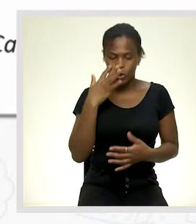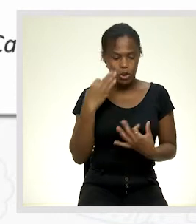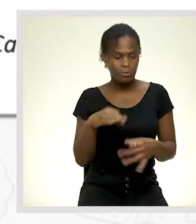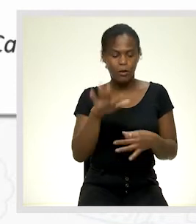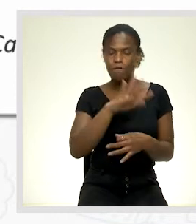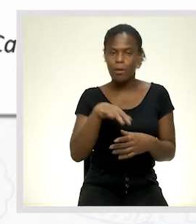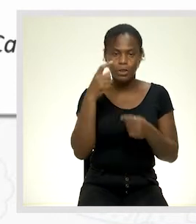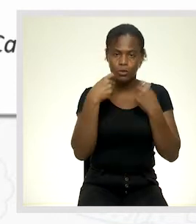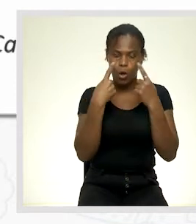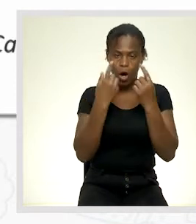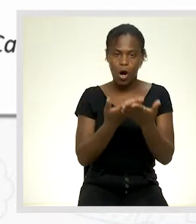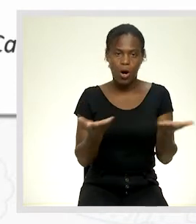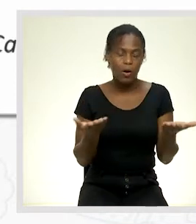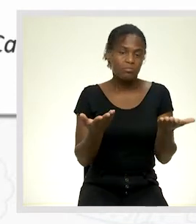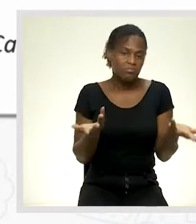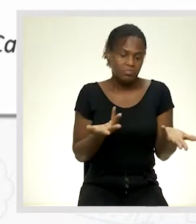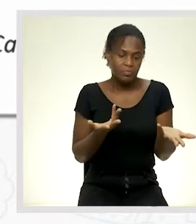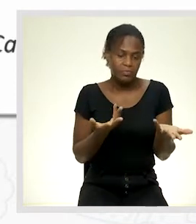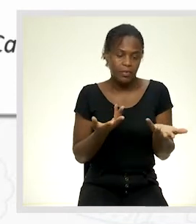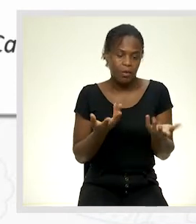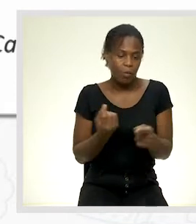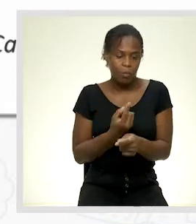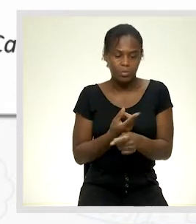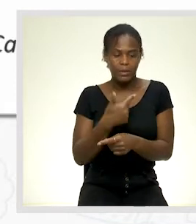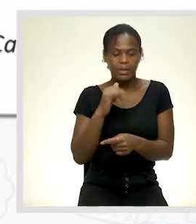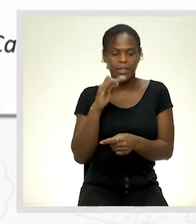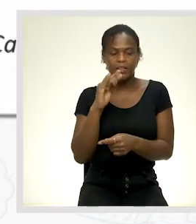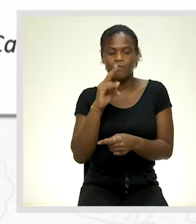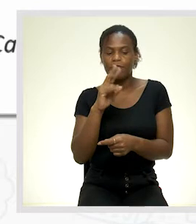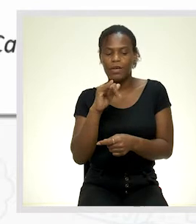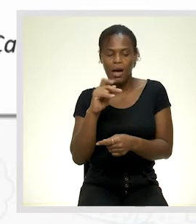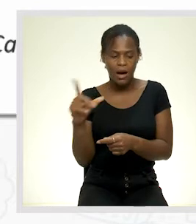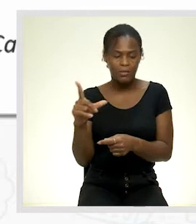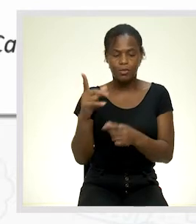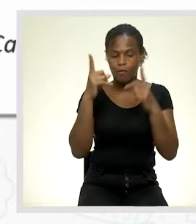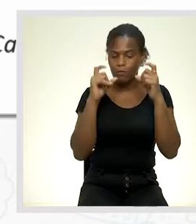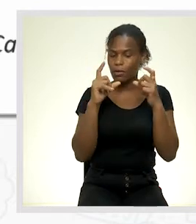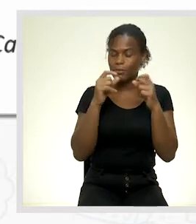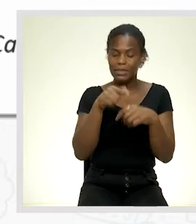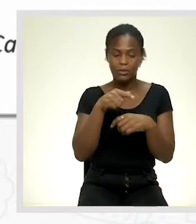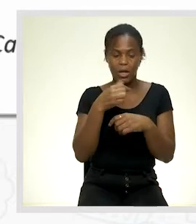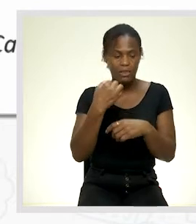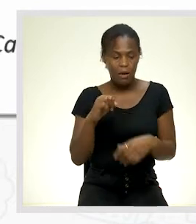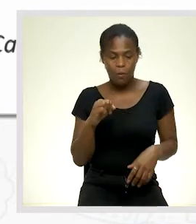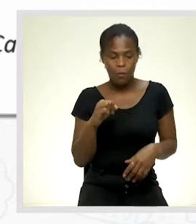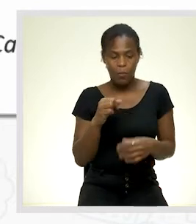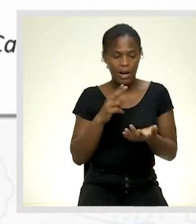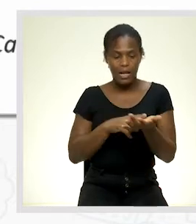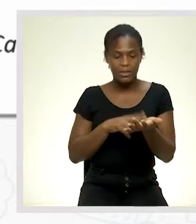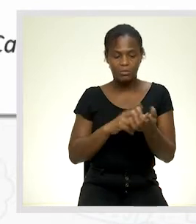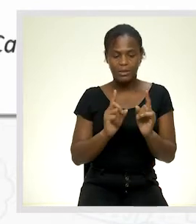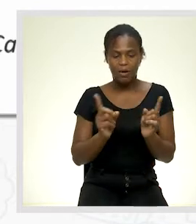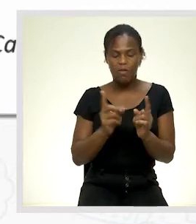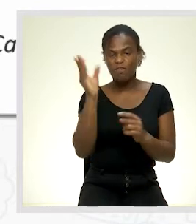simples modo de expor, minudente, trivial, fotográfico. Isso não é realismo, é o